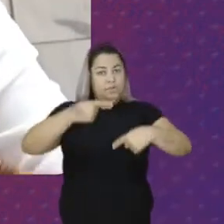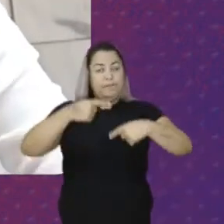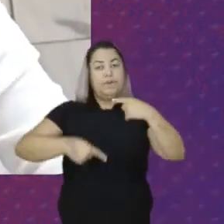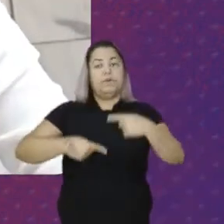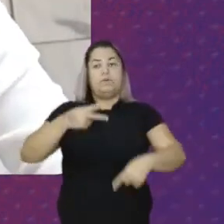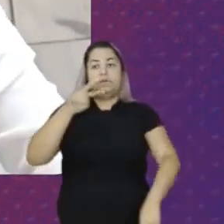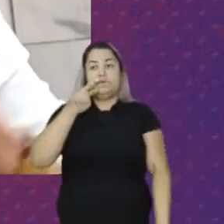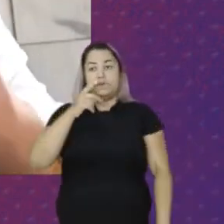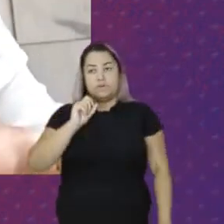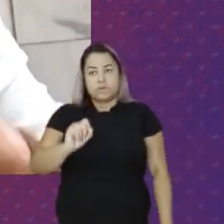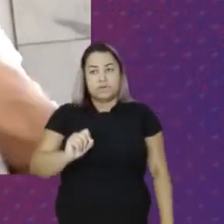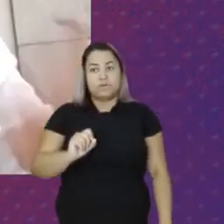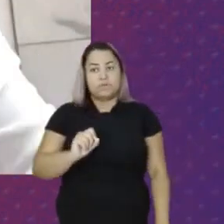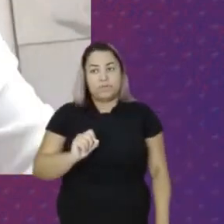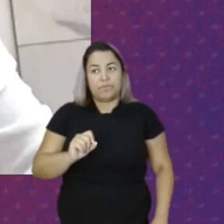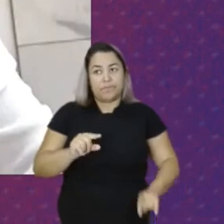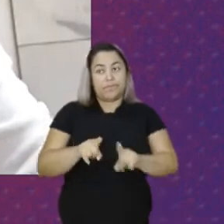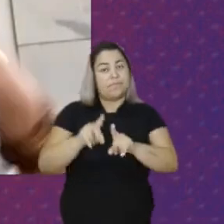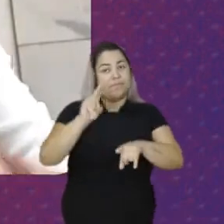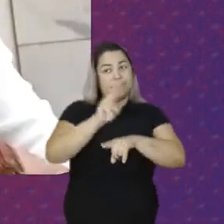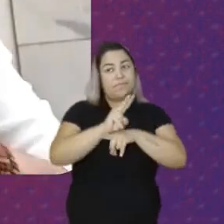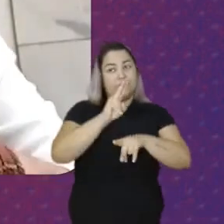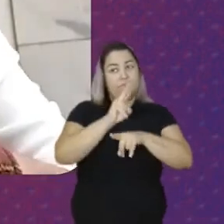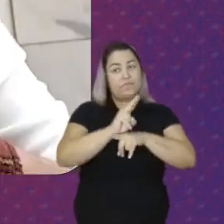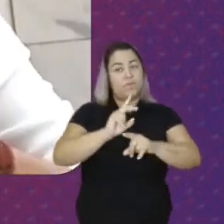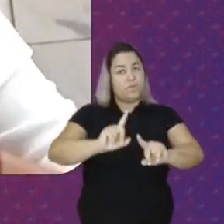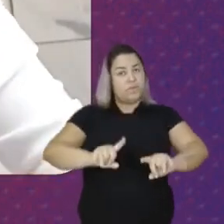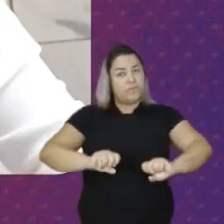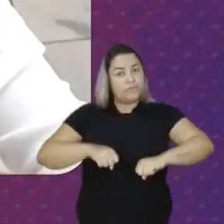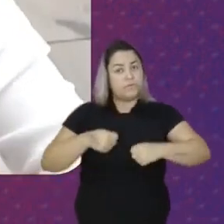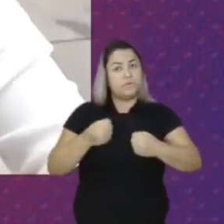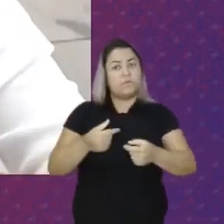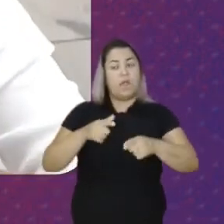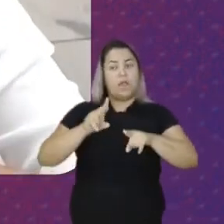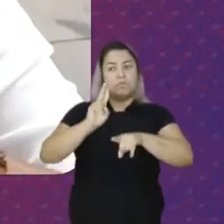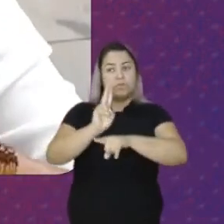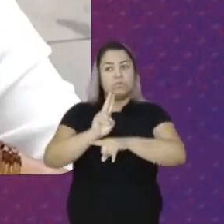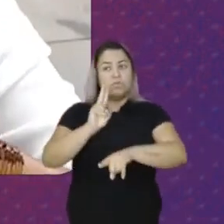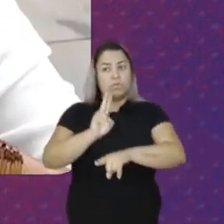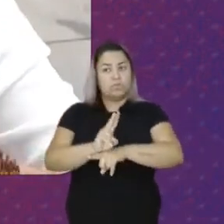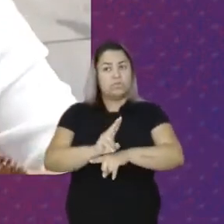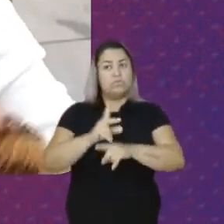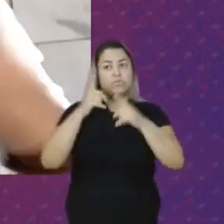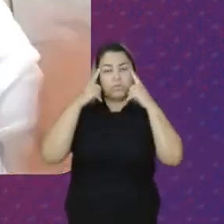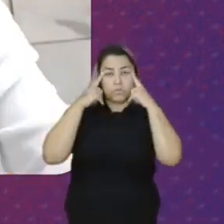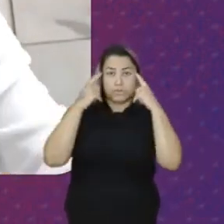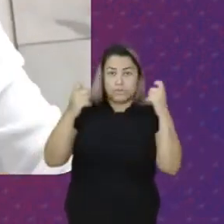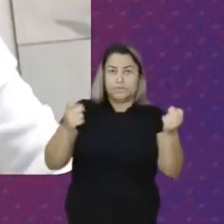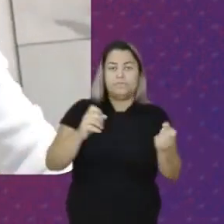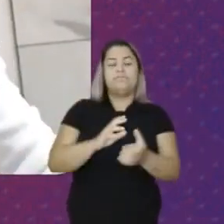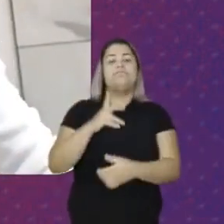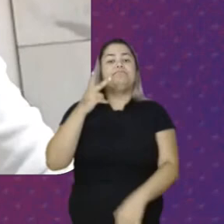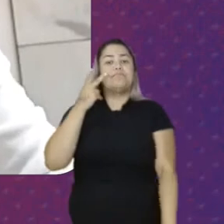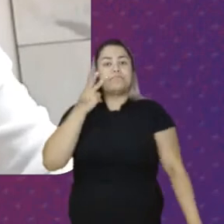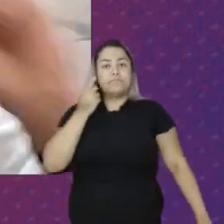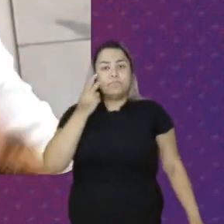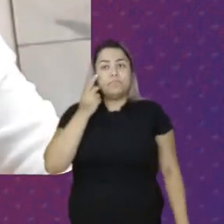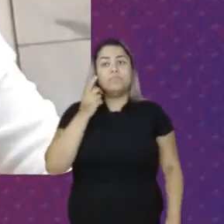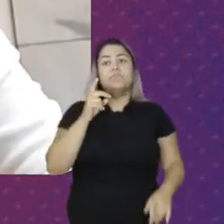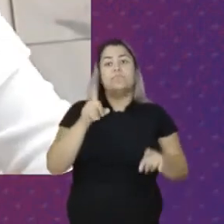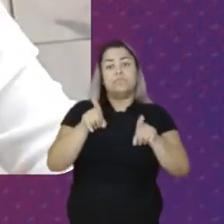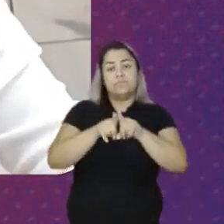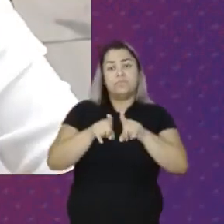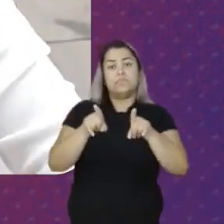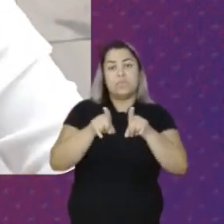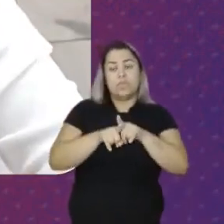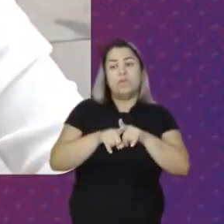para a contenção, para a prevenção e para o enfrentamento dessas inúmeras violências. É muito comum também que a gente